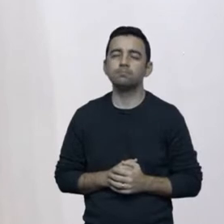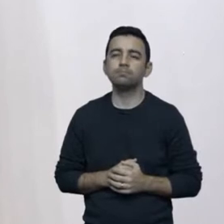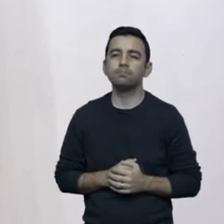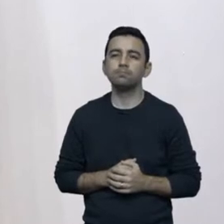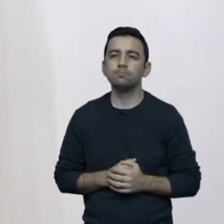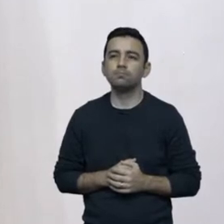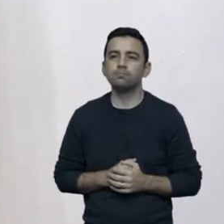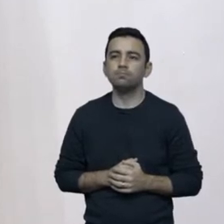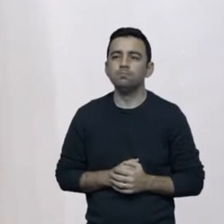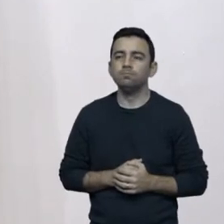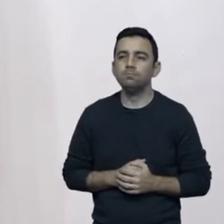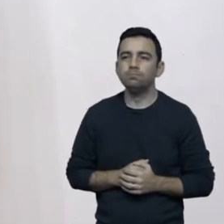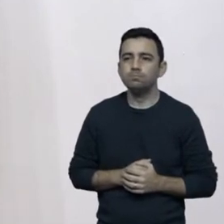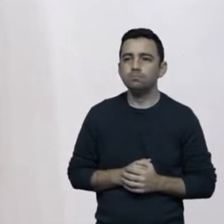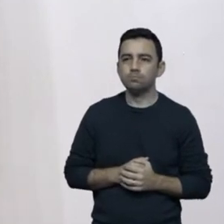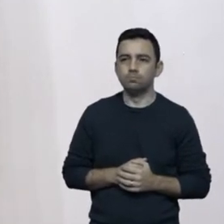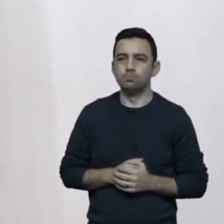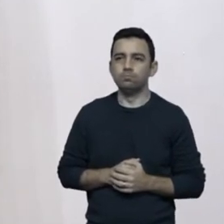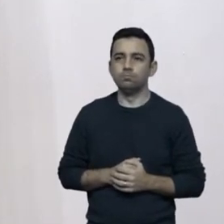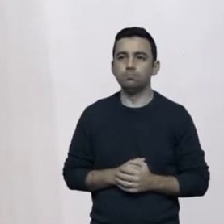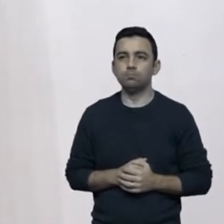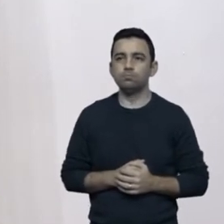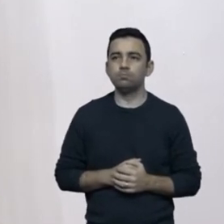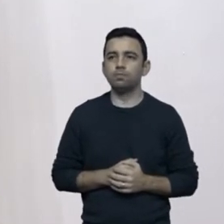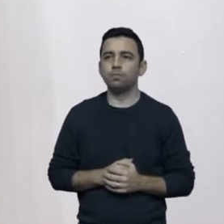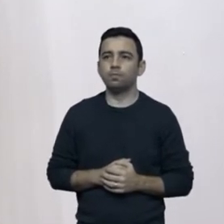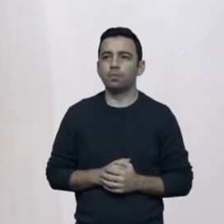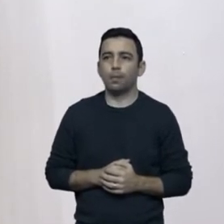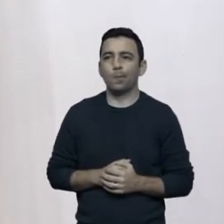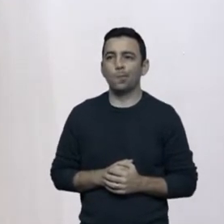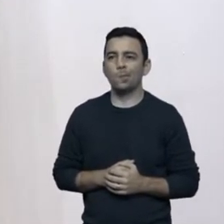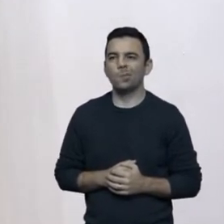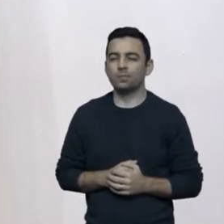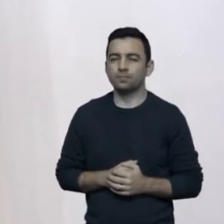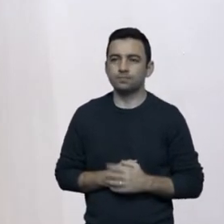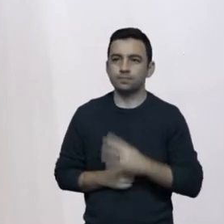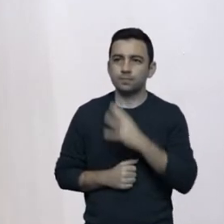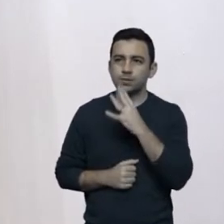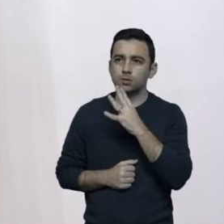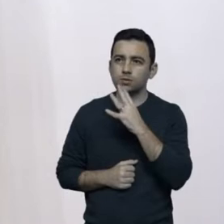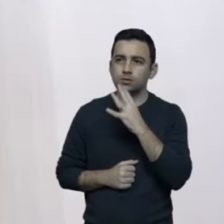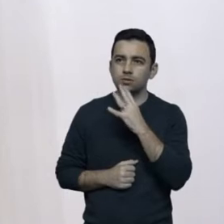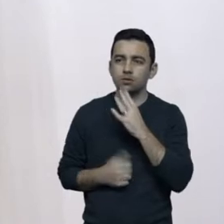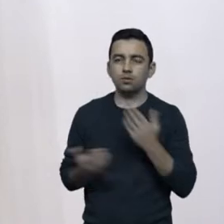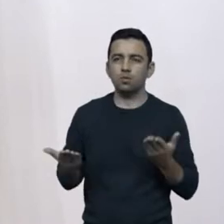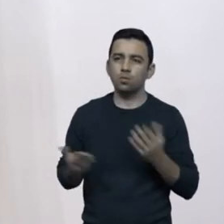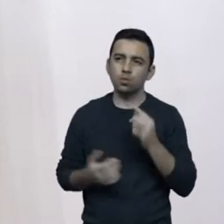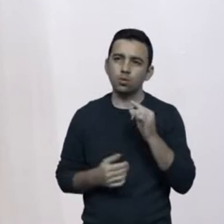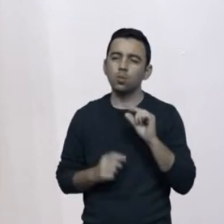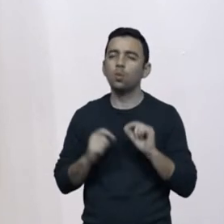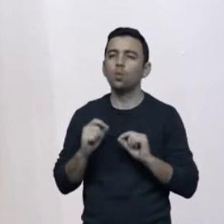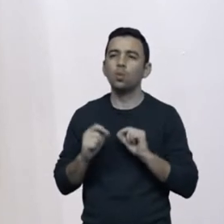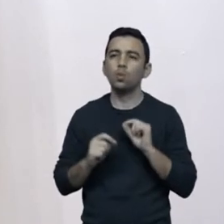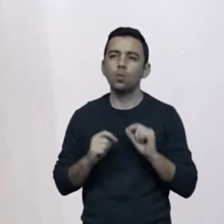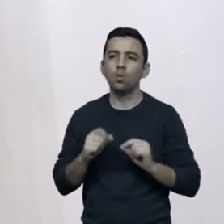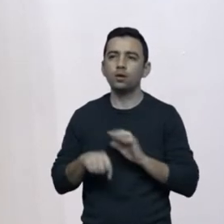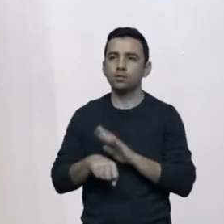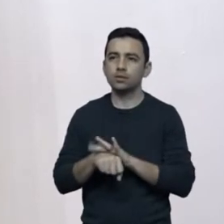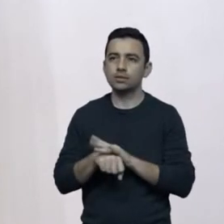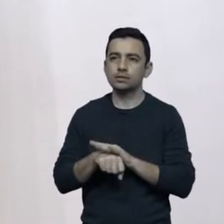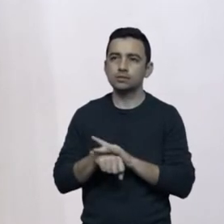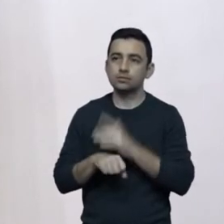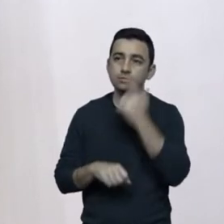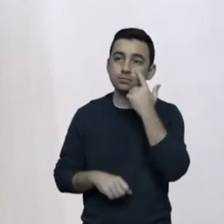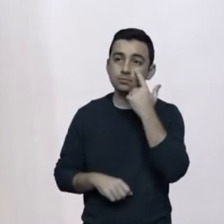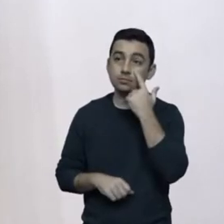Então, para conhecer um pouco essa doença, pode passar. O que é a doença? Vamos mostrar um